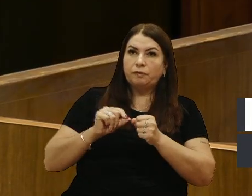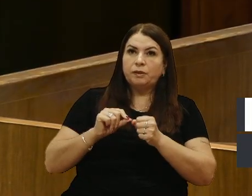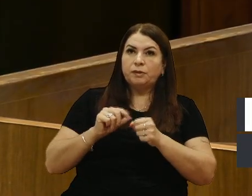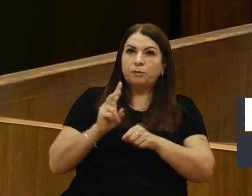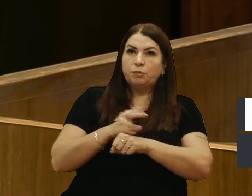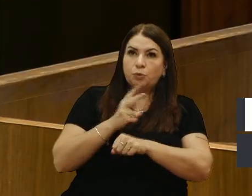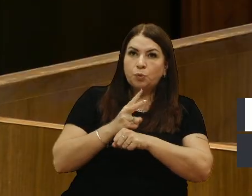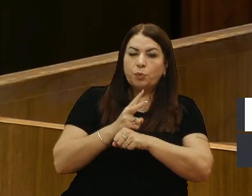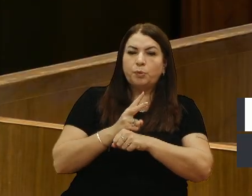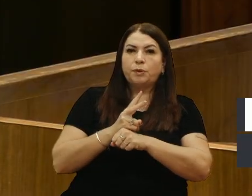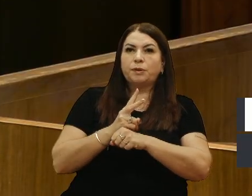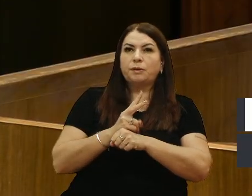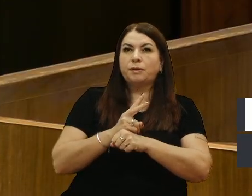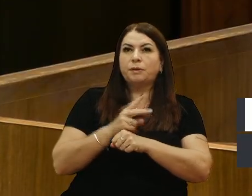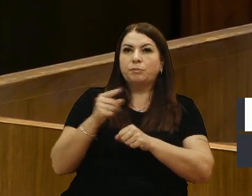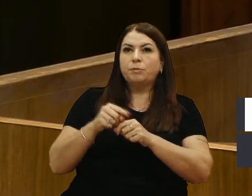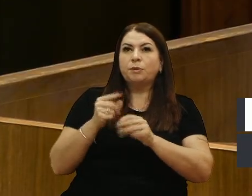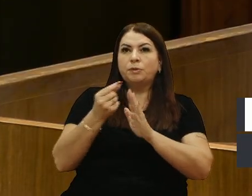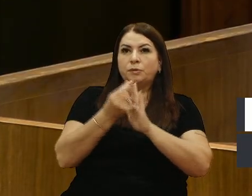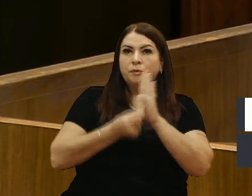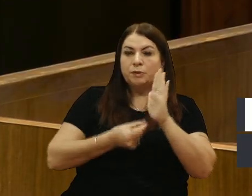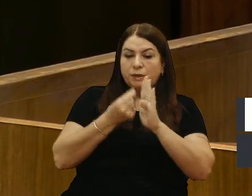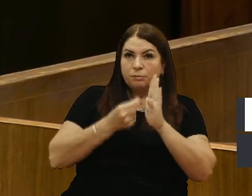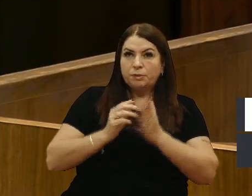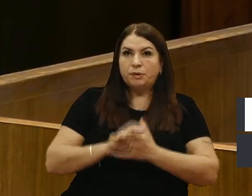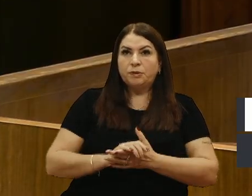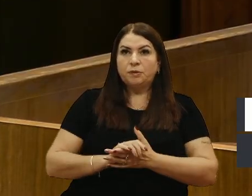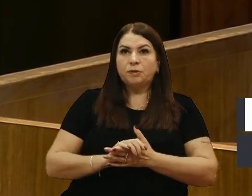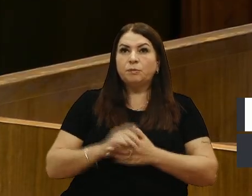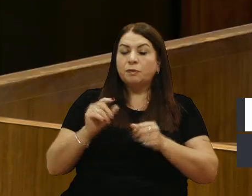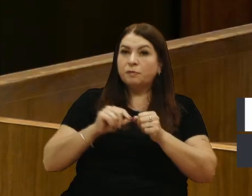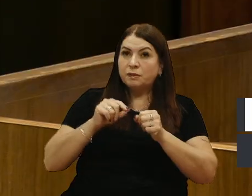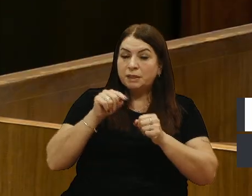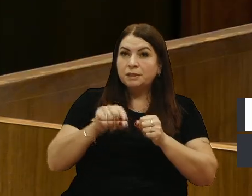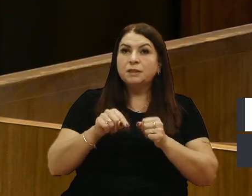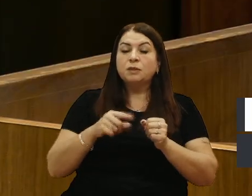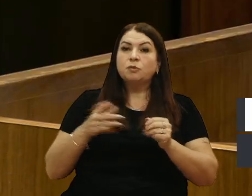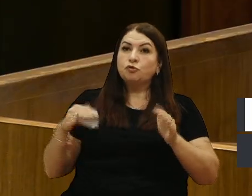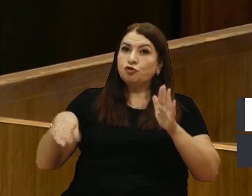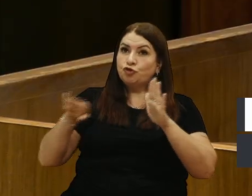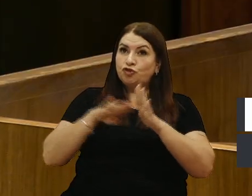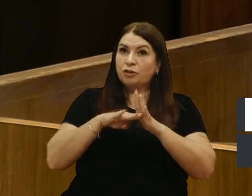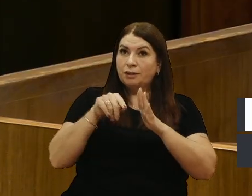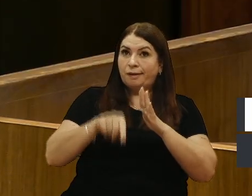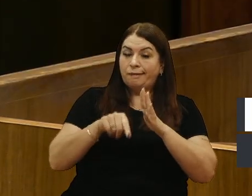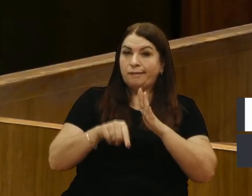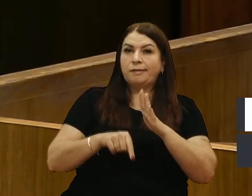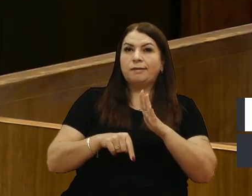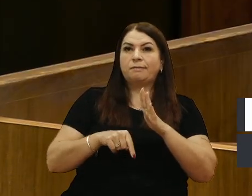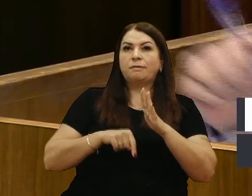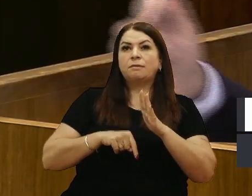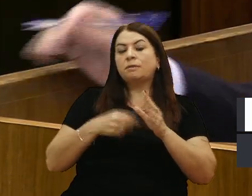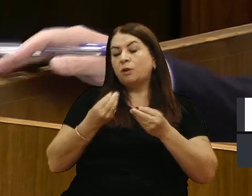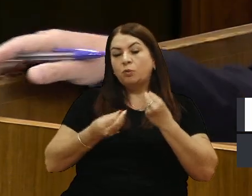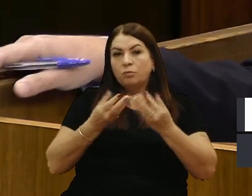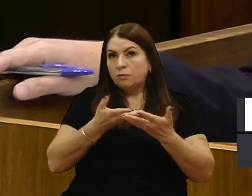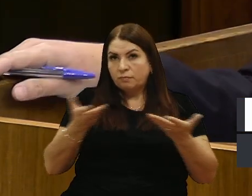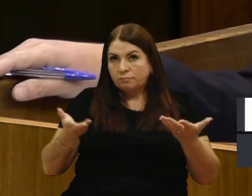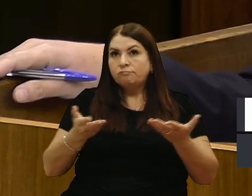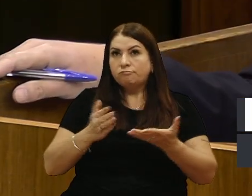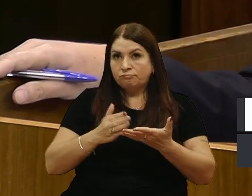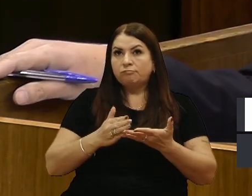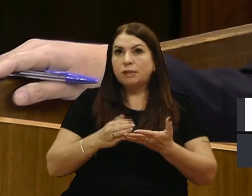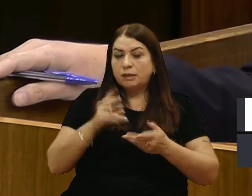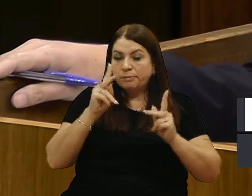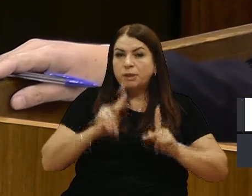busca incansável por este orçamento, para fazer com que ele chegue aqui na ponta e dê condições